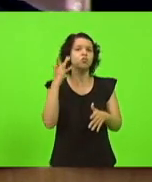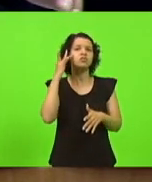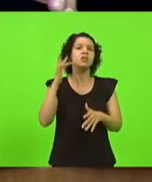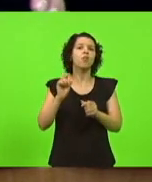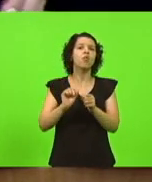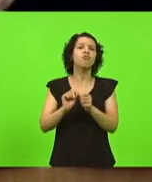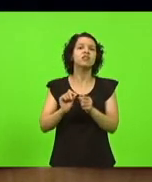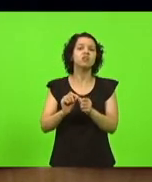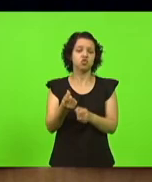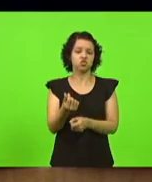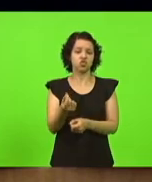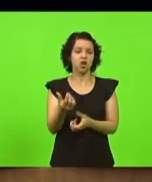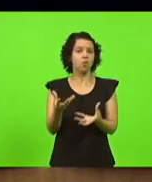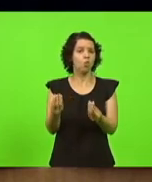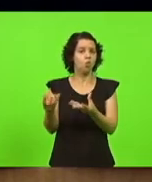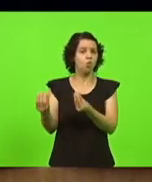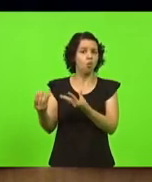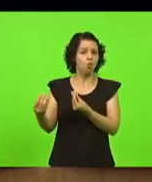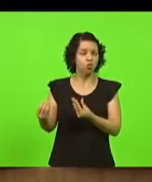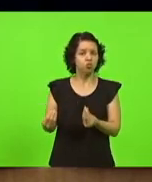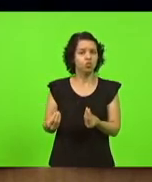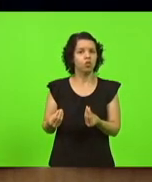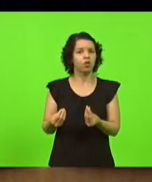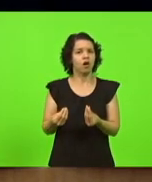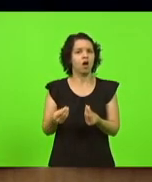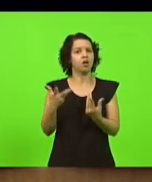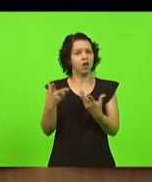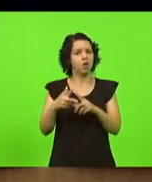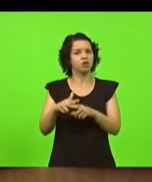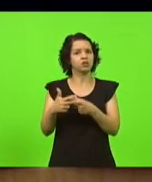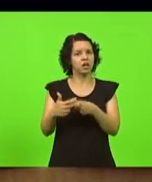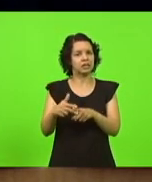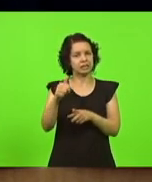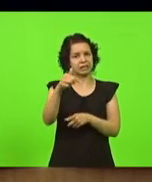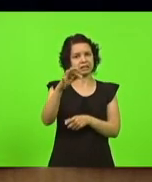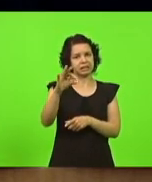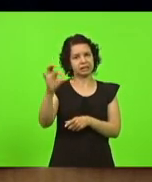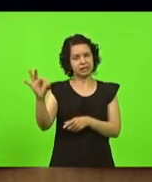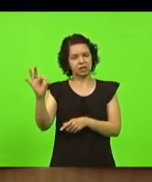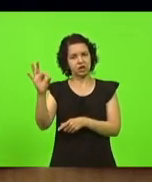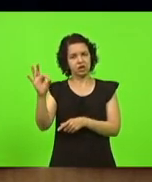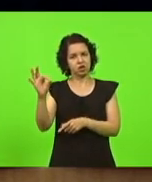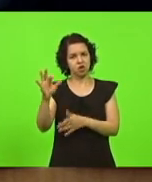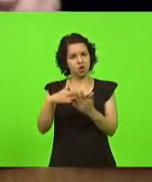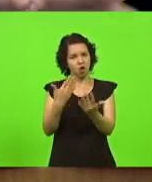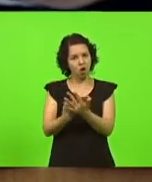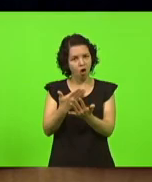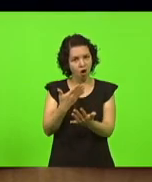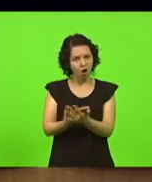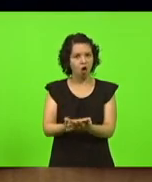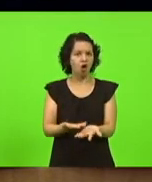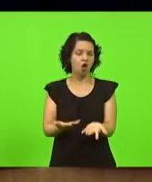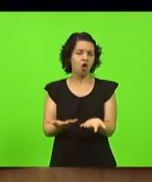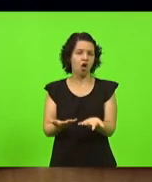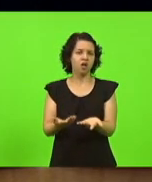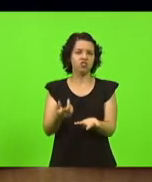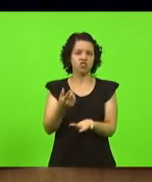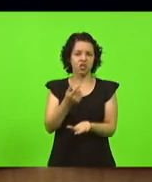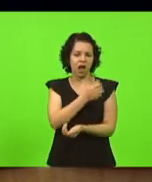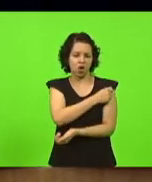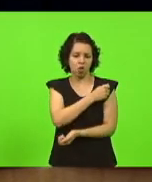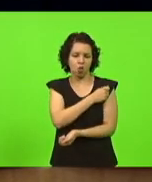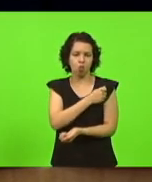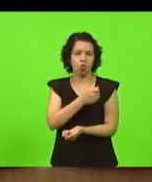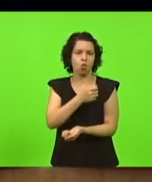Estão aí num pacote de consertar 700 escolas para desovar, vão dar dinheiro para estudante estudar, R$500